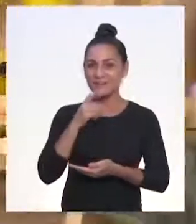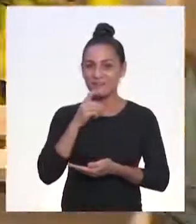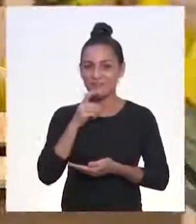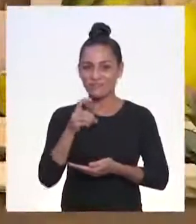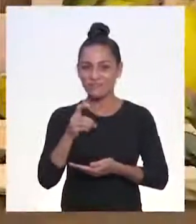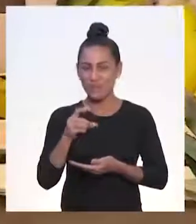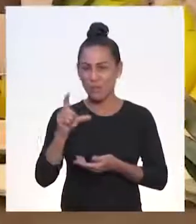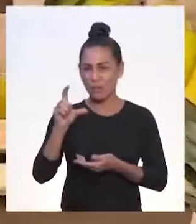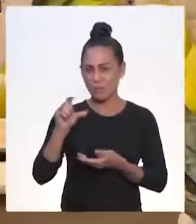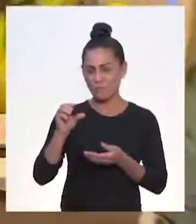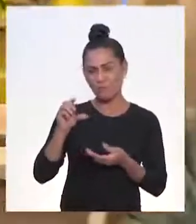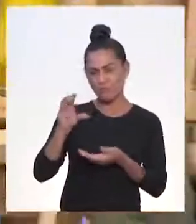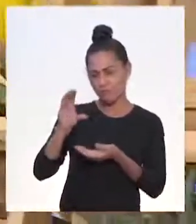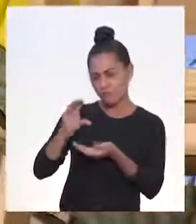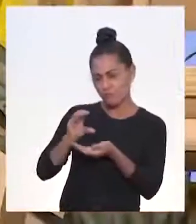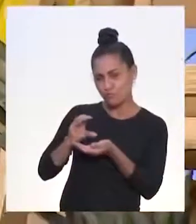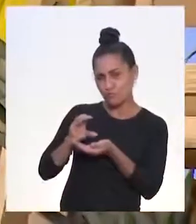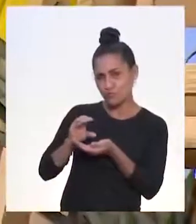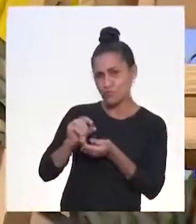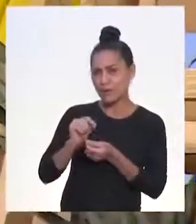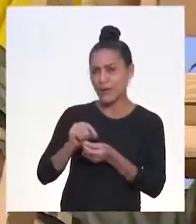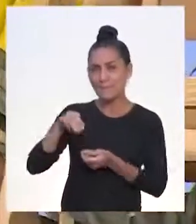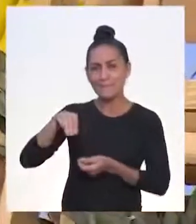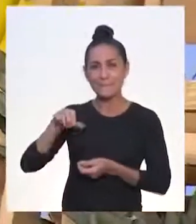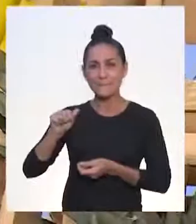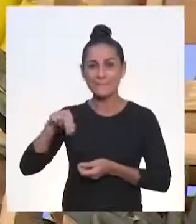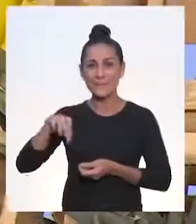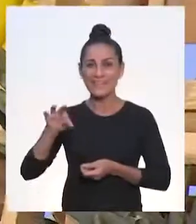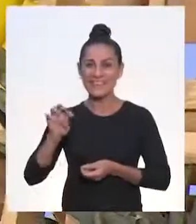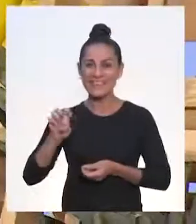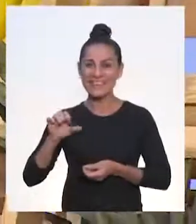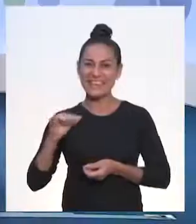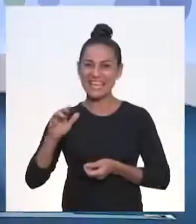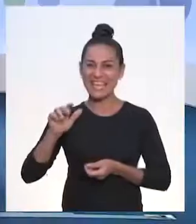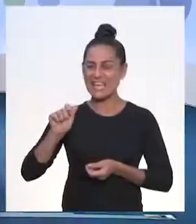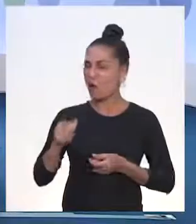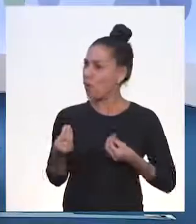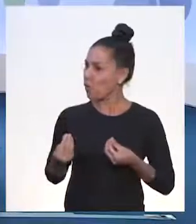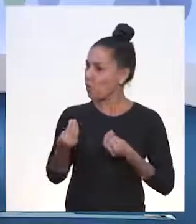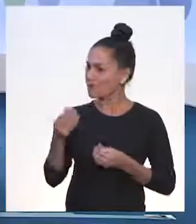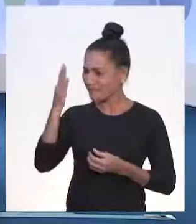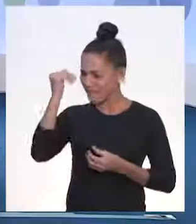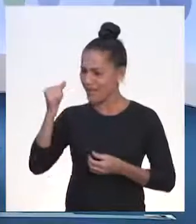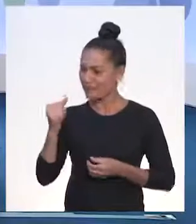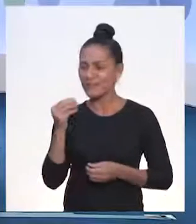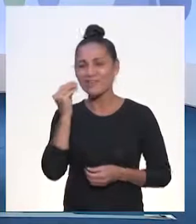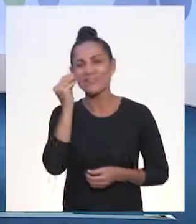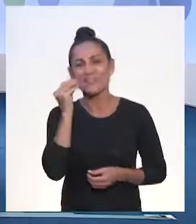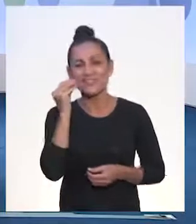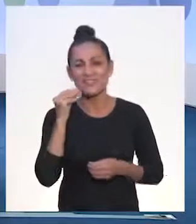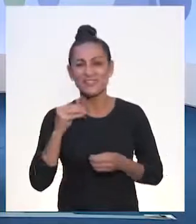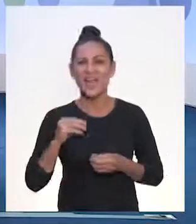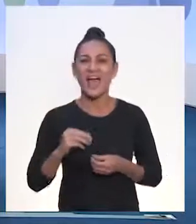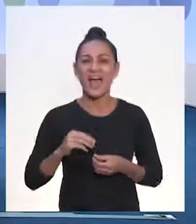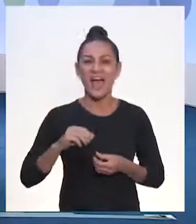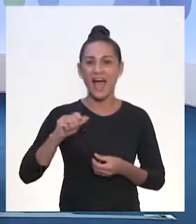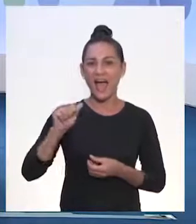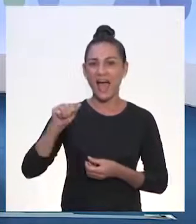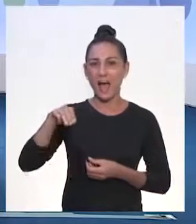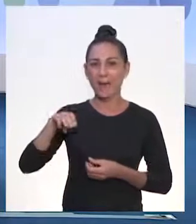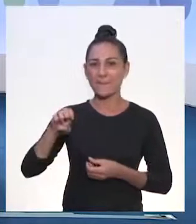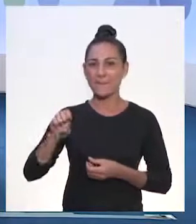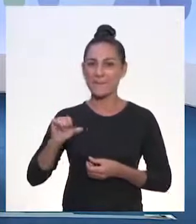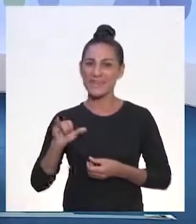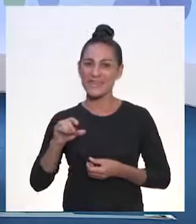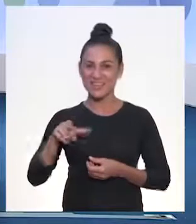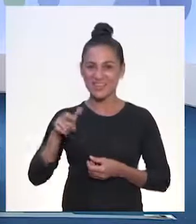menorzinho. Abacate aqui, manteiga. Caramba, como que você sabe? É, experiência. É, beleza. E eu tenho a ameixa aqui. Ameixa, não sei. Não. É, ameixa é